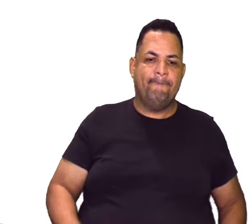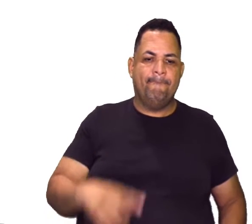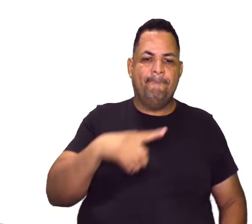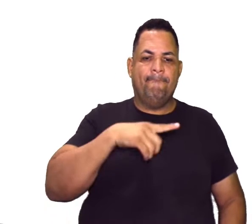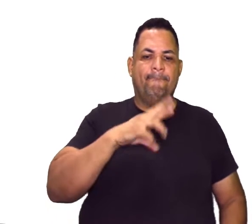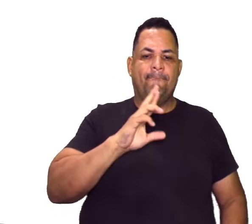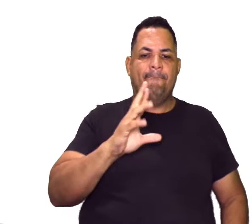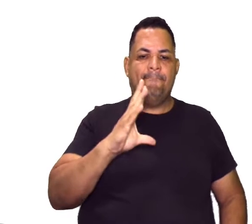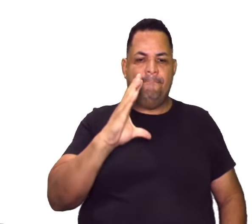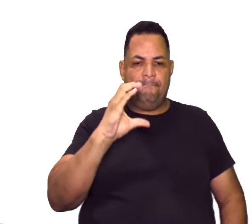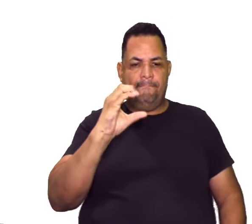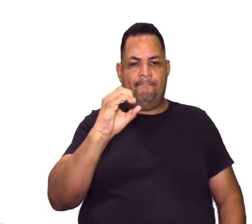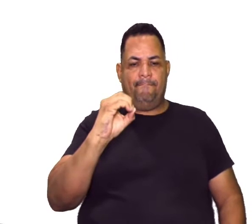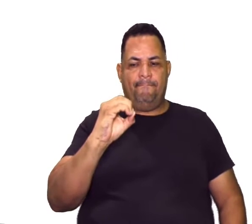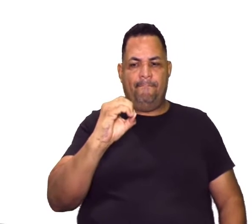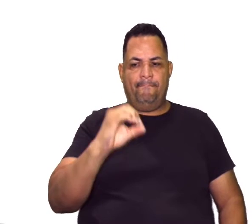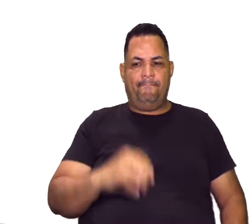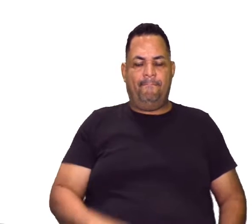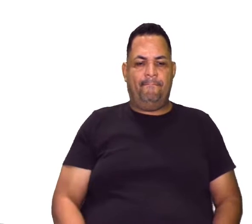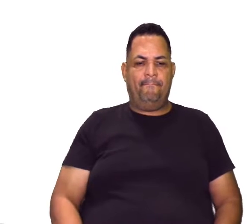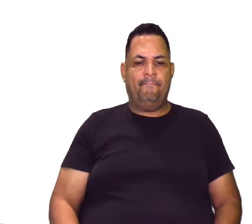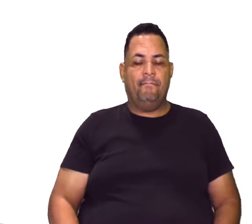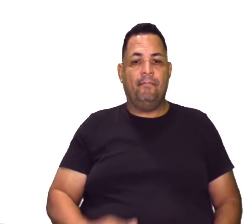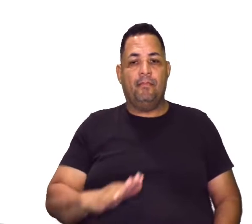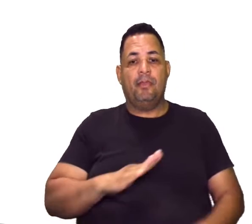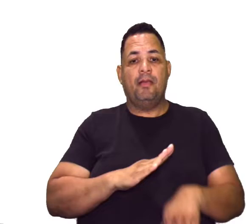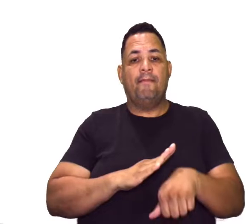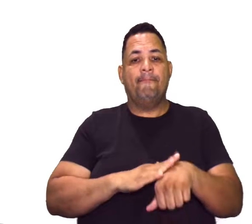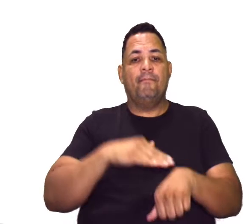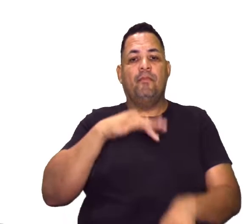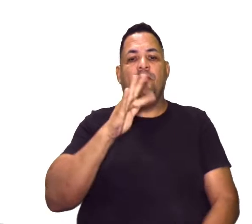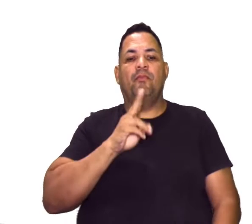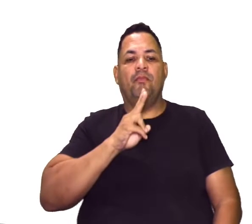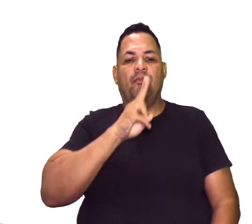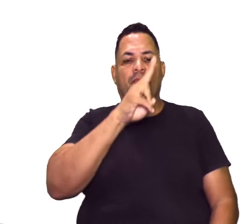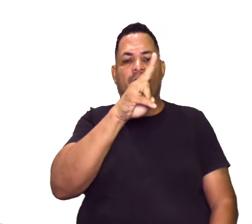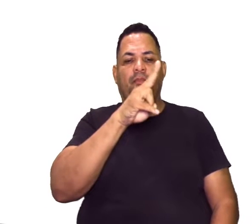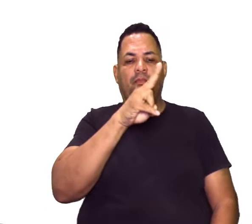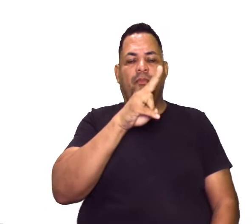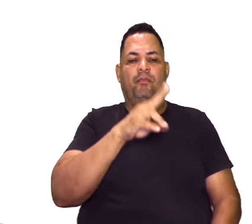o resultado 0. E o mais forte?